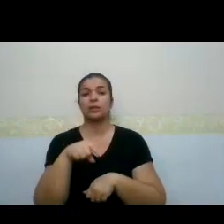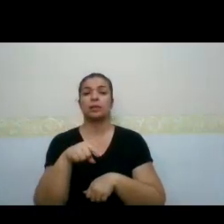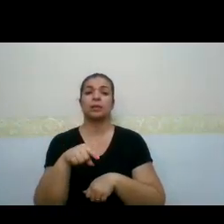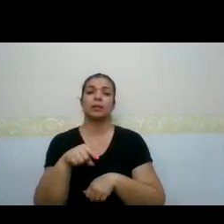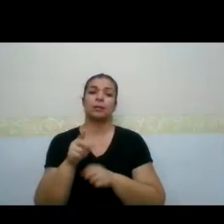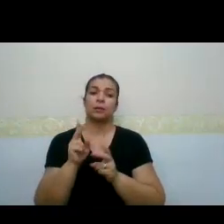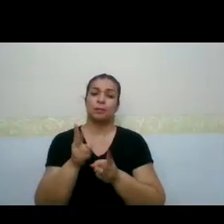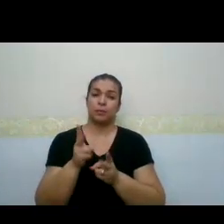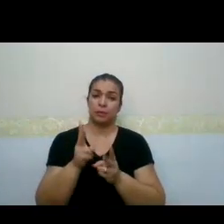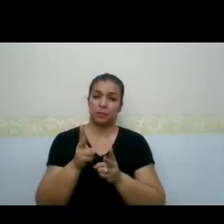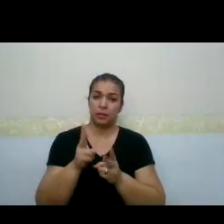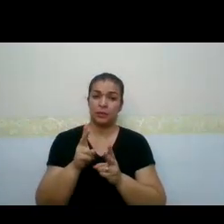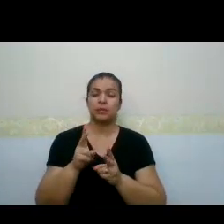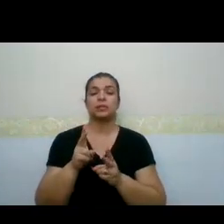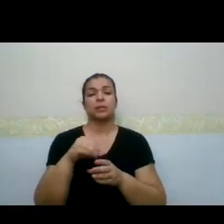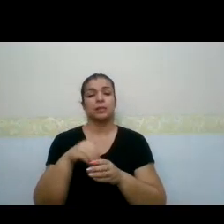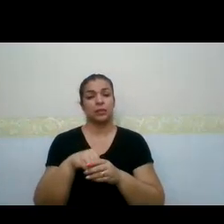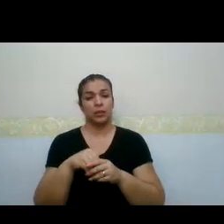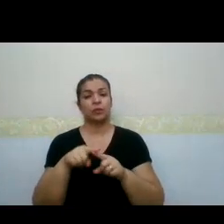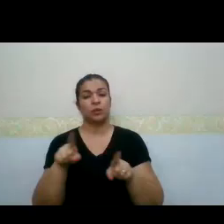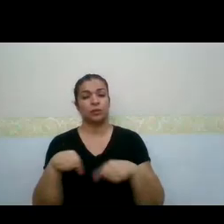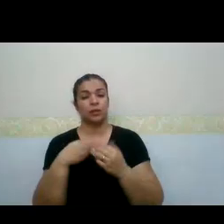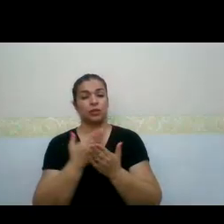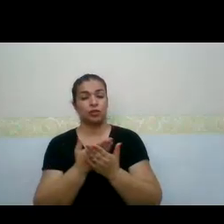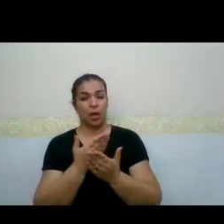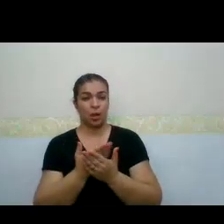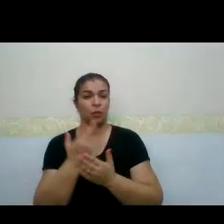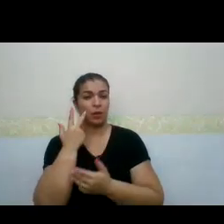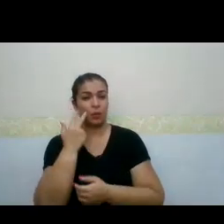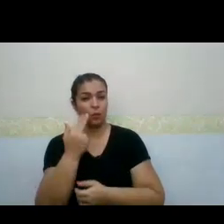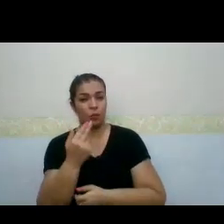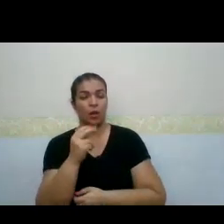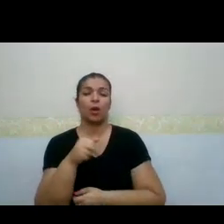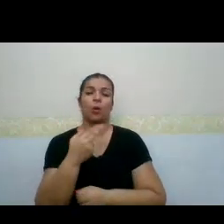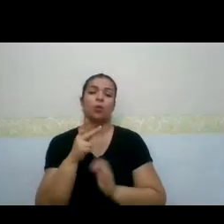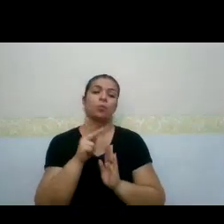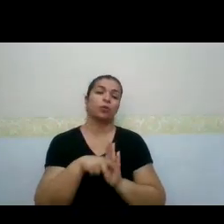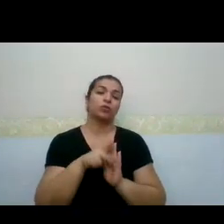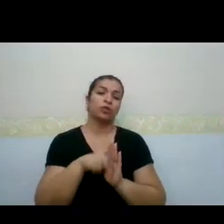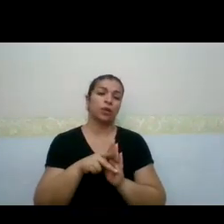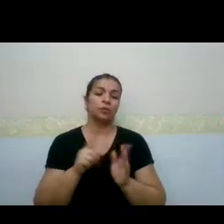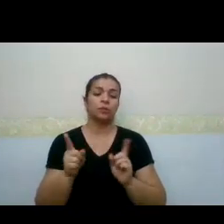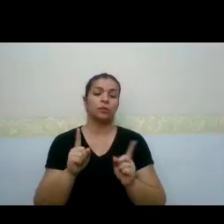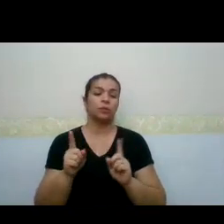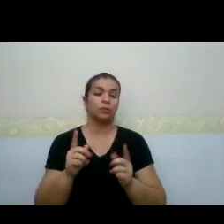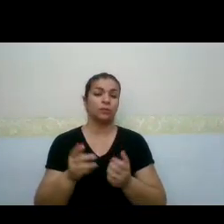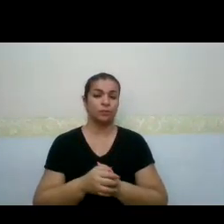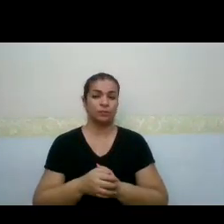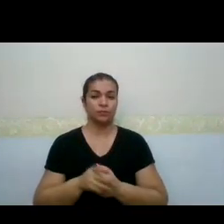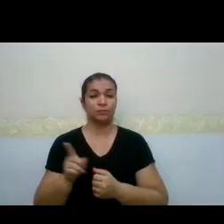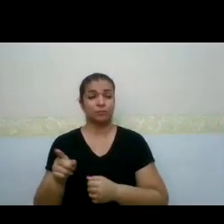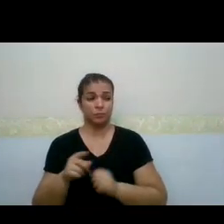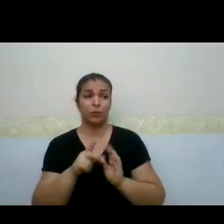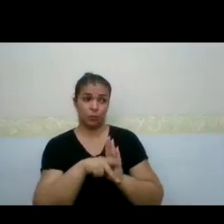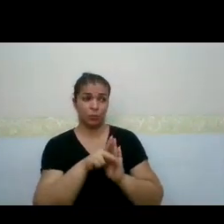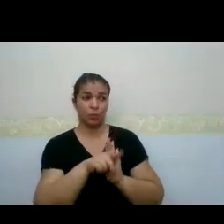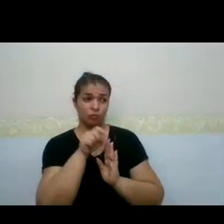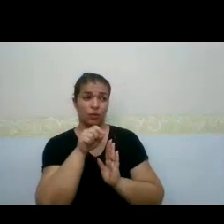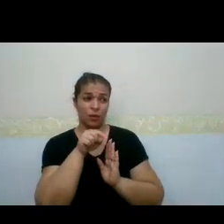permanecer dentro da sala de aula regular ou lá no projeto? Com certeza no projeto, professora.